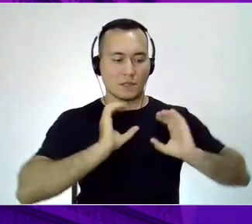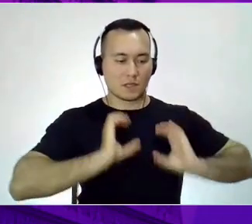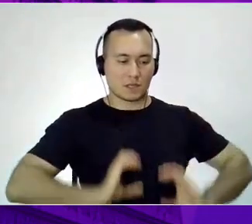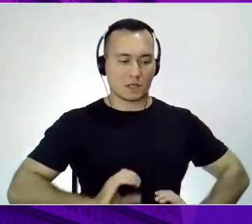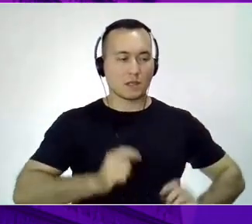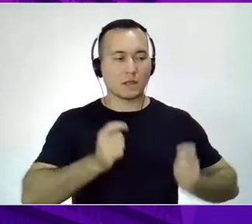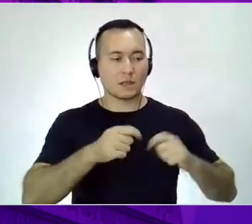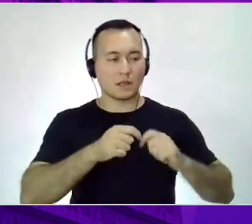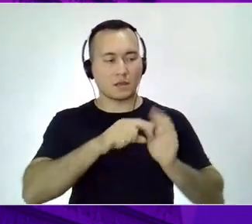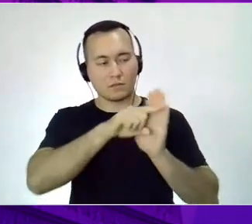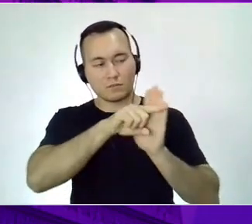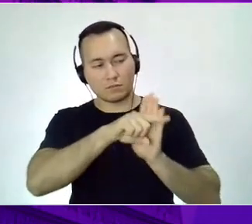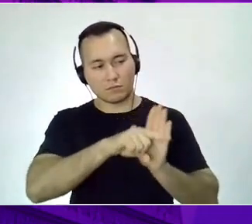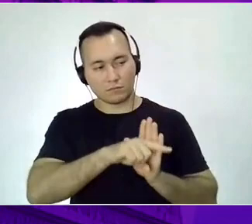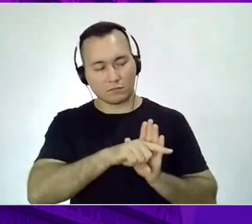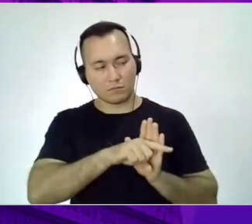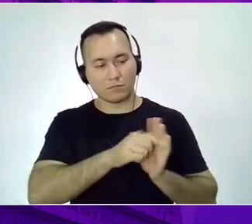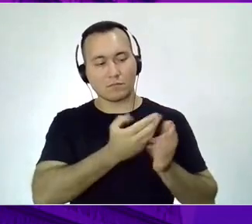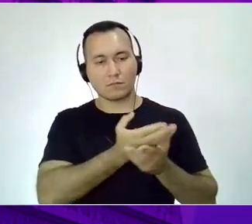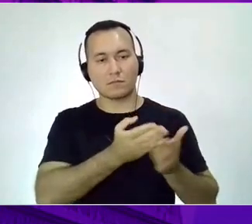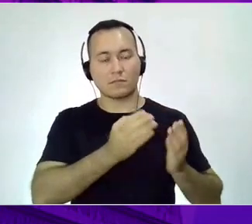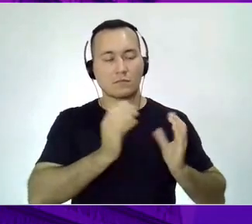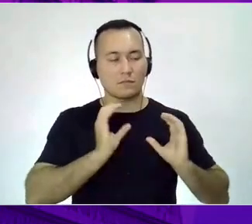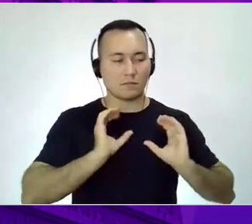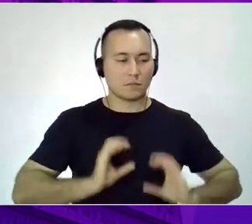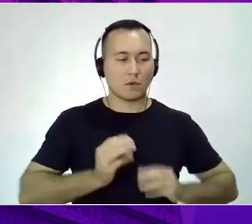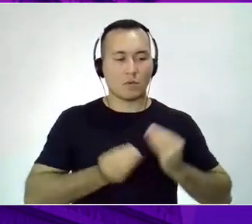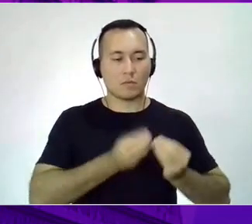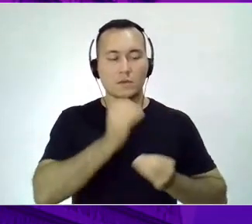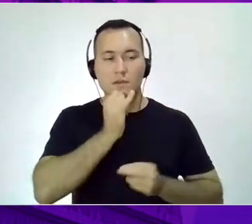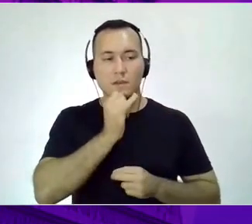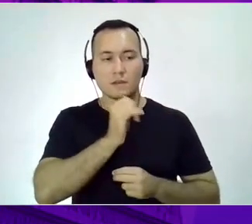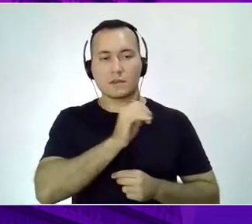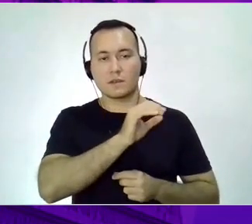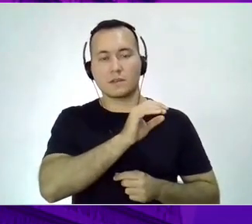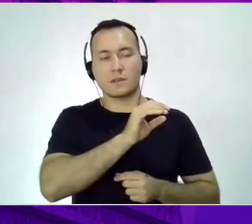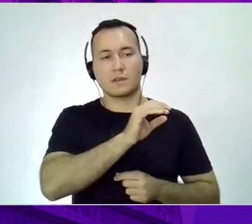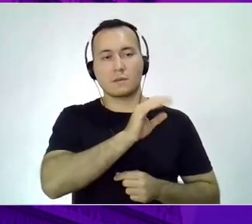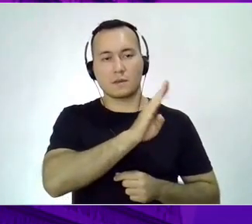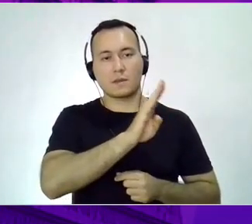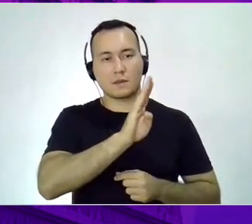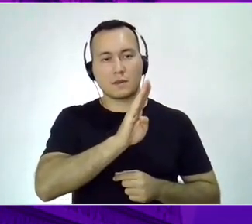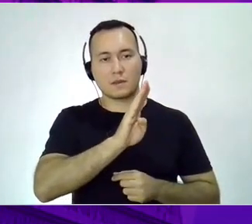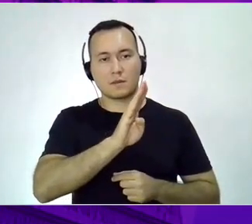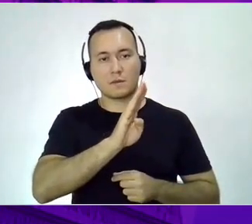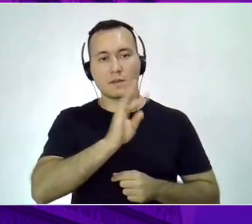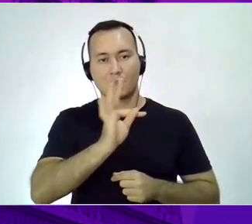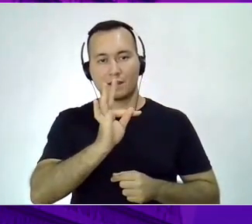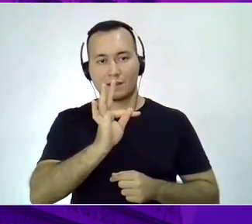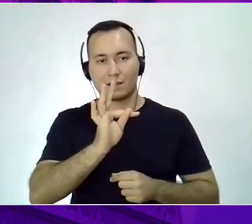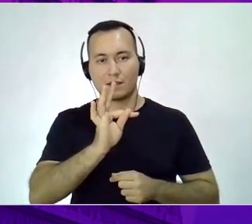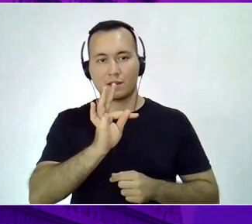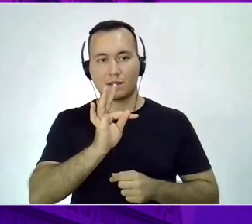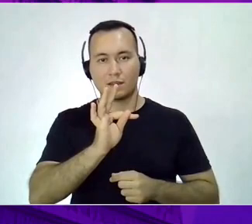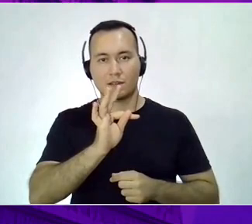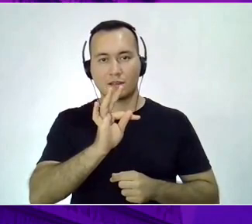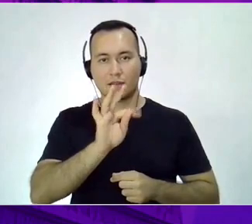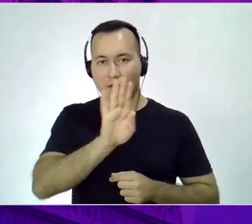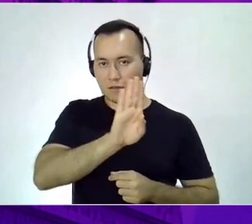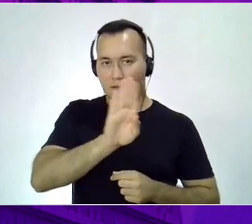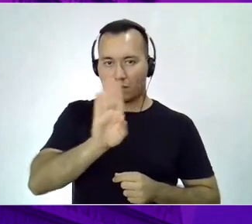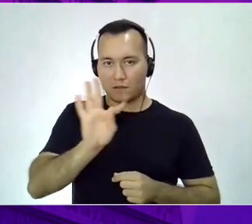Falando na base, sim. Behavior Driven Testing. Mas sem essa